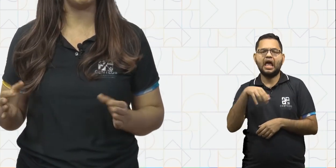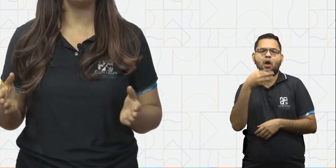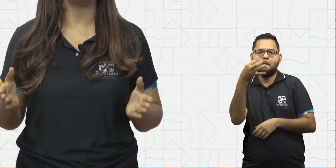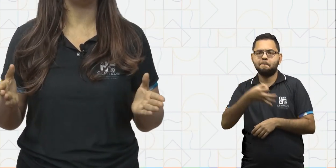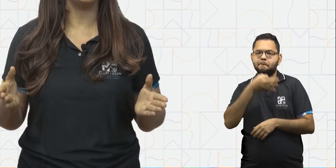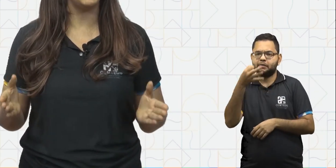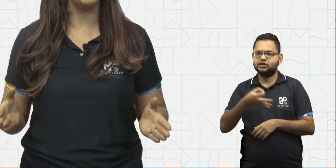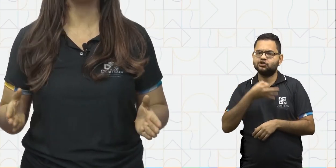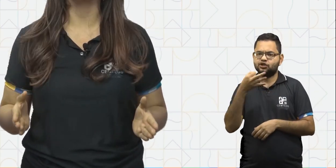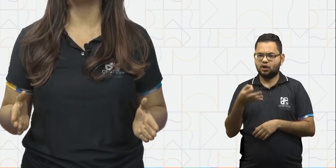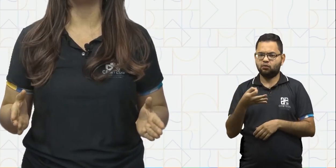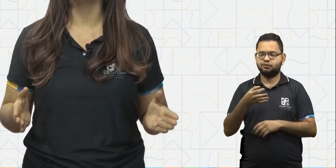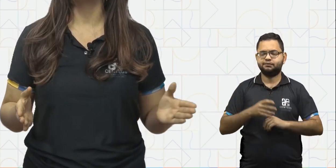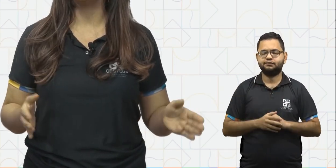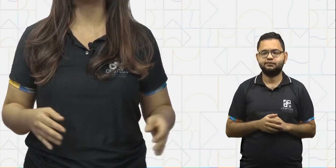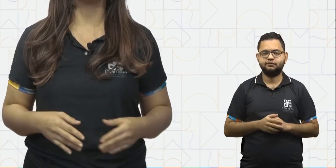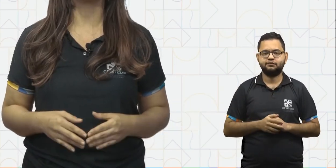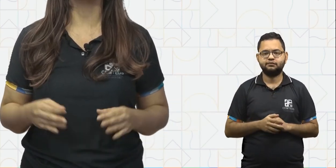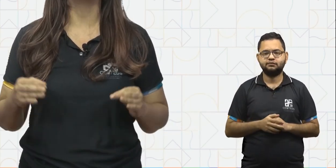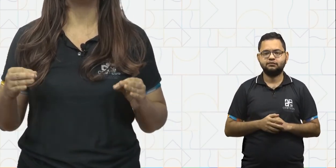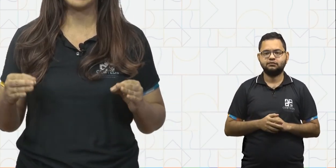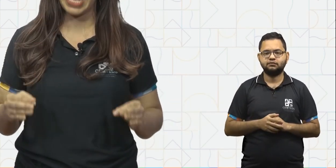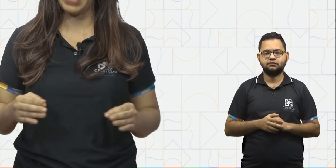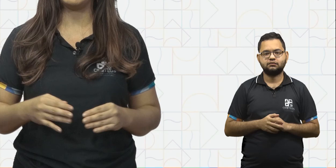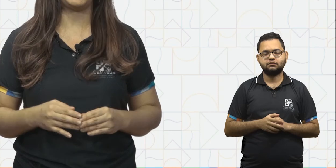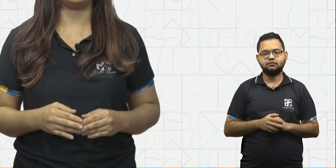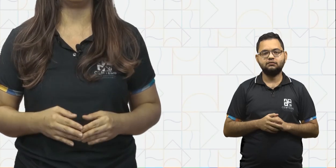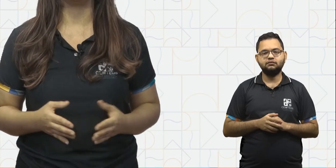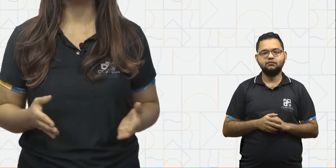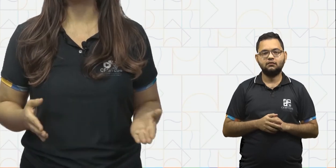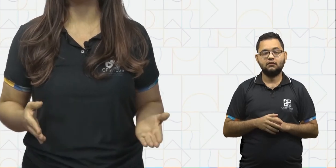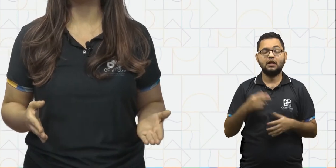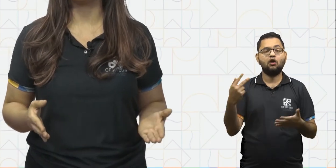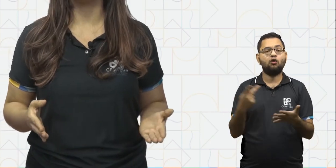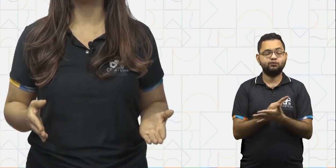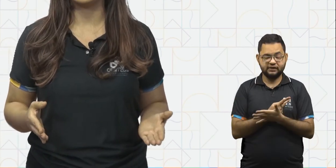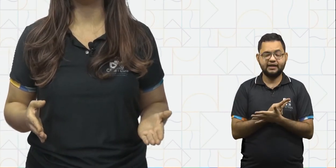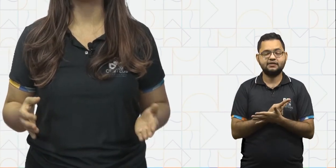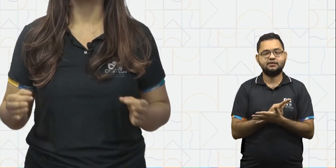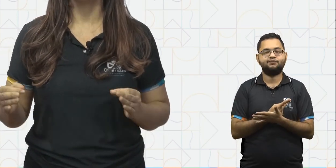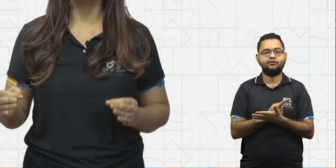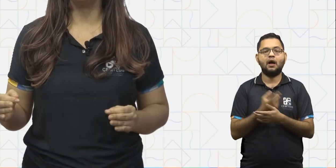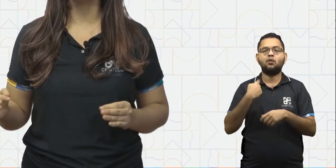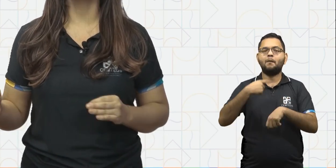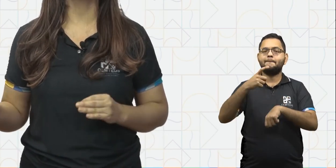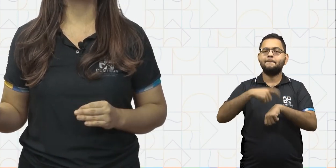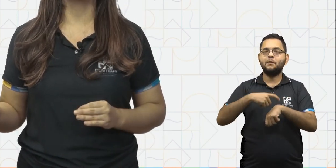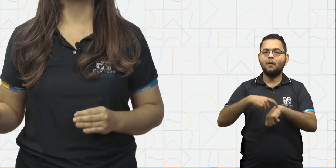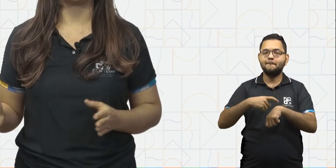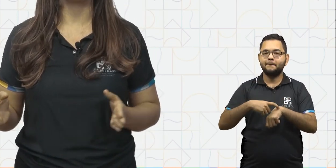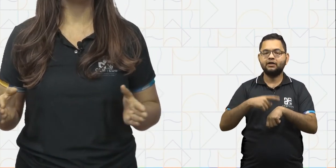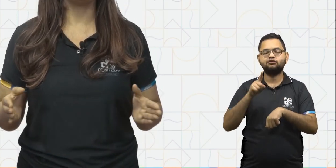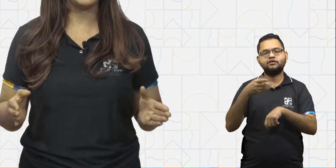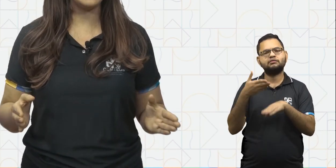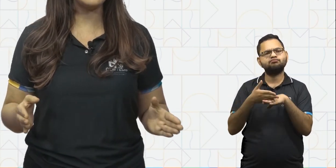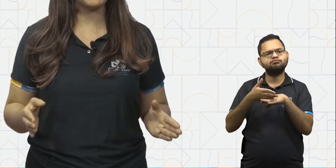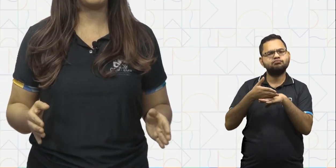quando há uma opinião que está sendo emitida. Isso acontece quando você